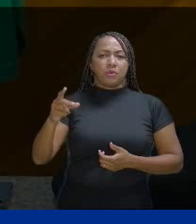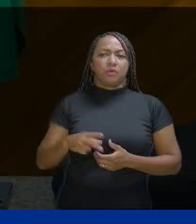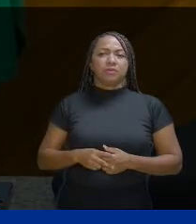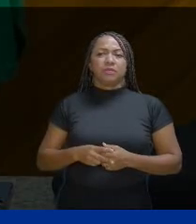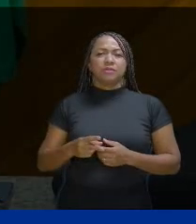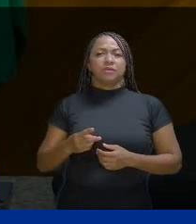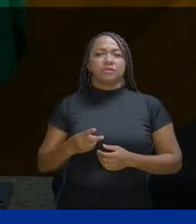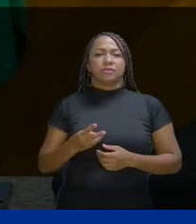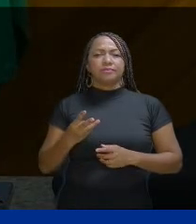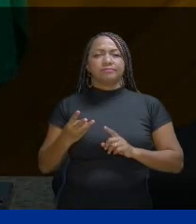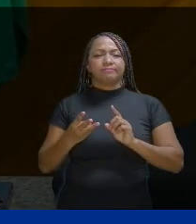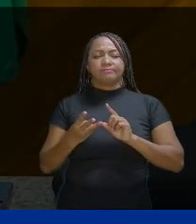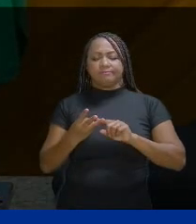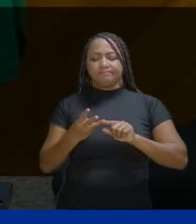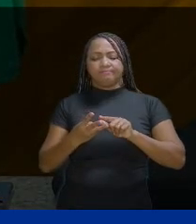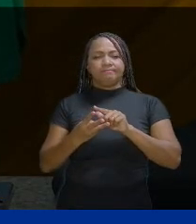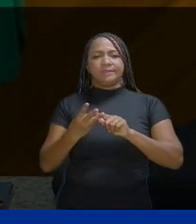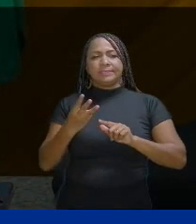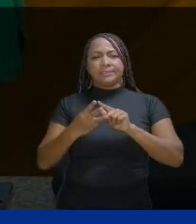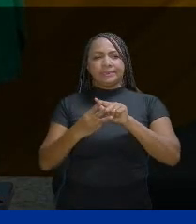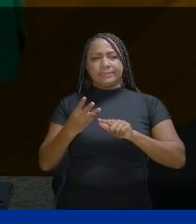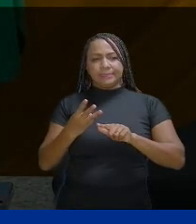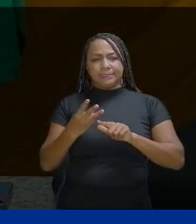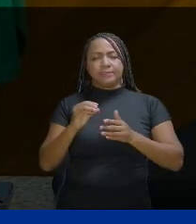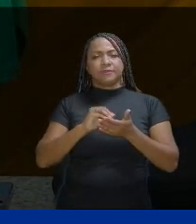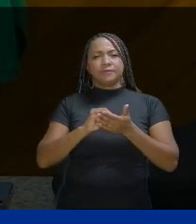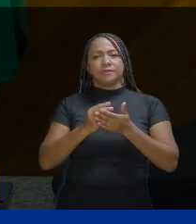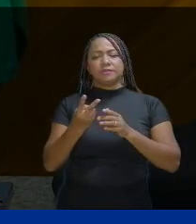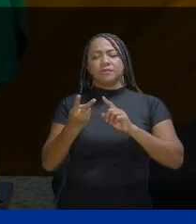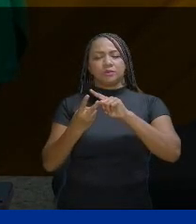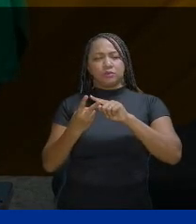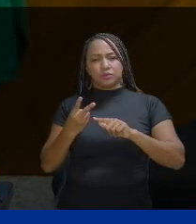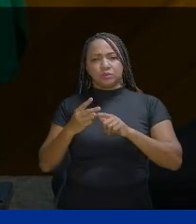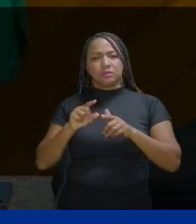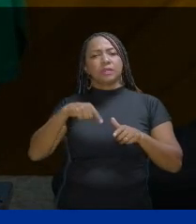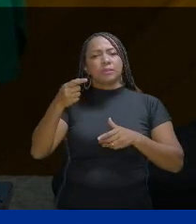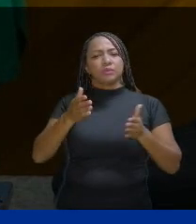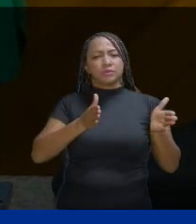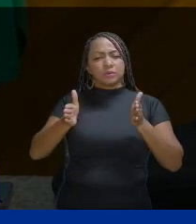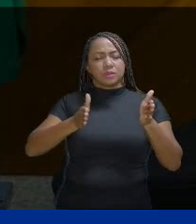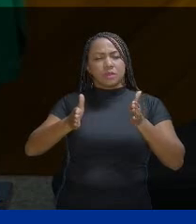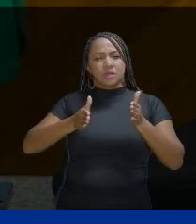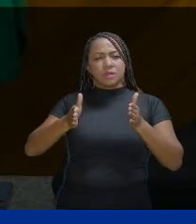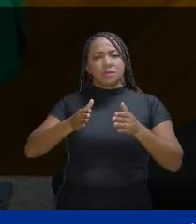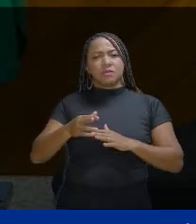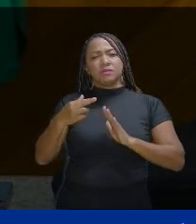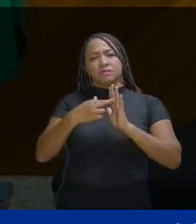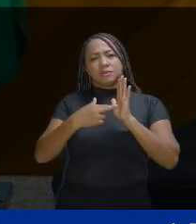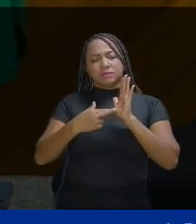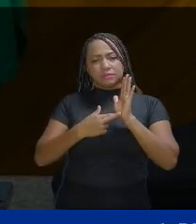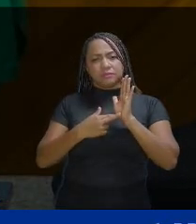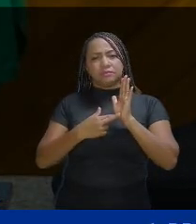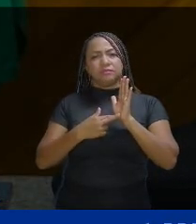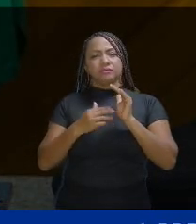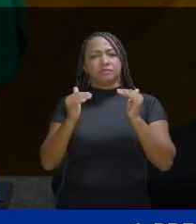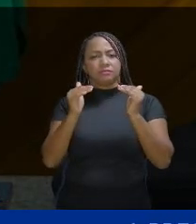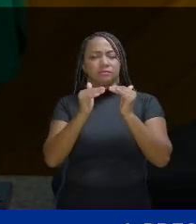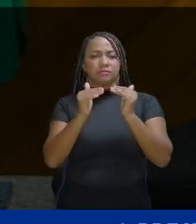doações do total de 3, embora tenham ultrapassado o prazo estabelecido pela norma pertinente para